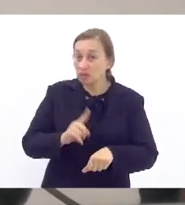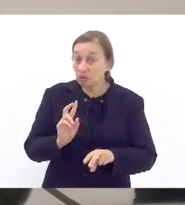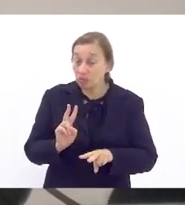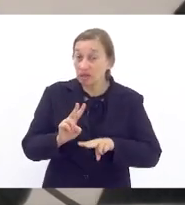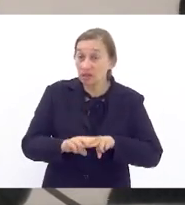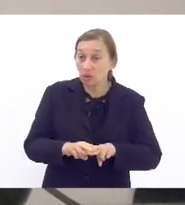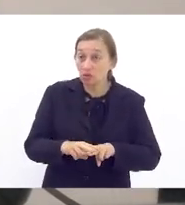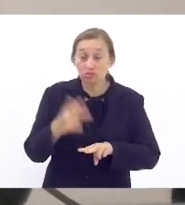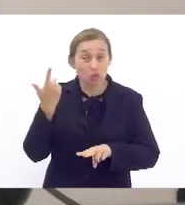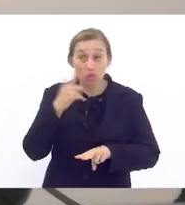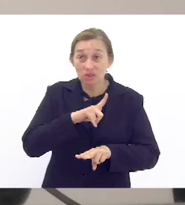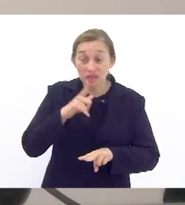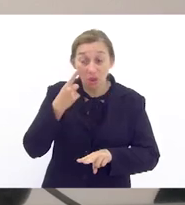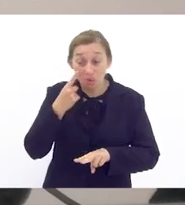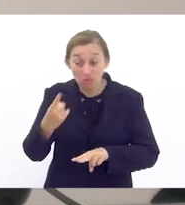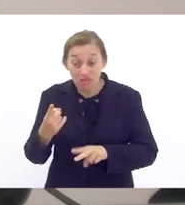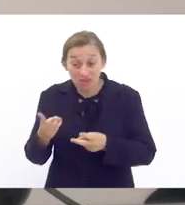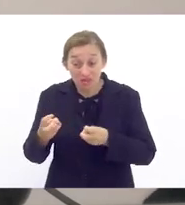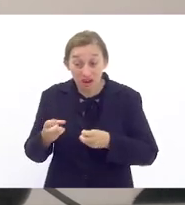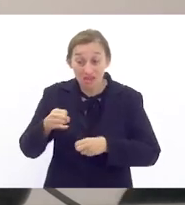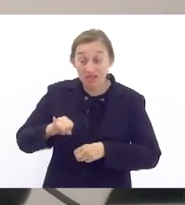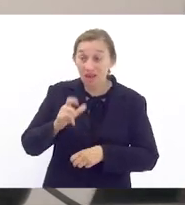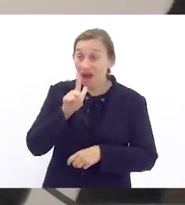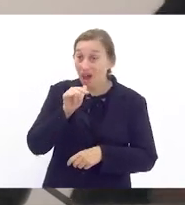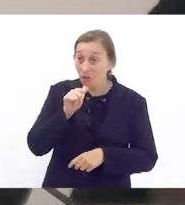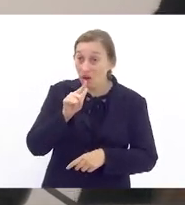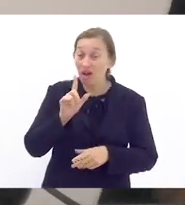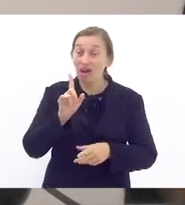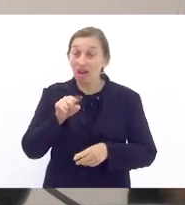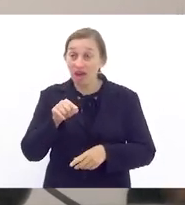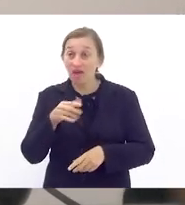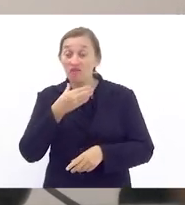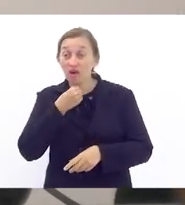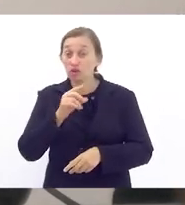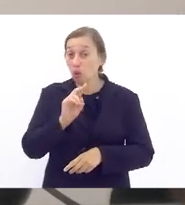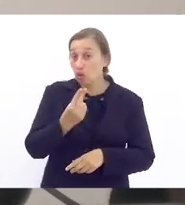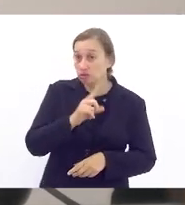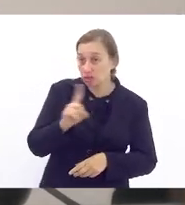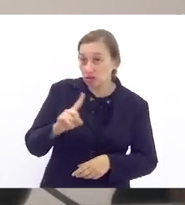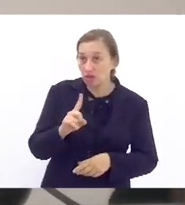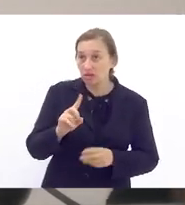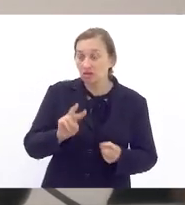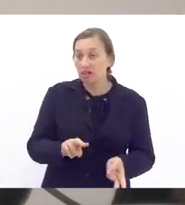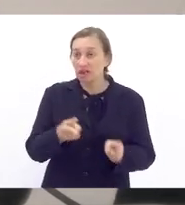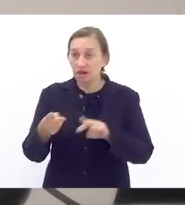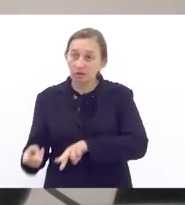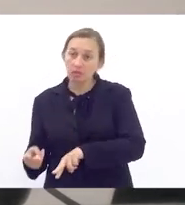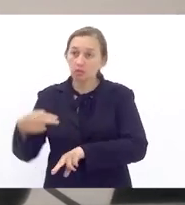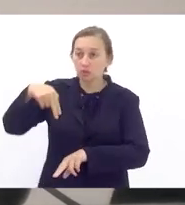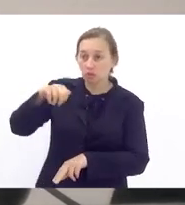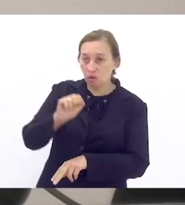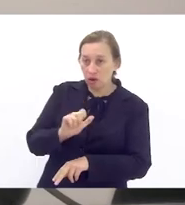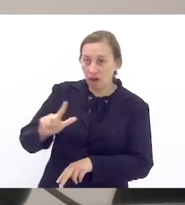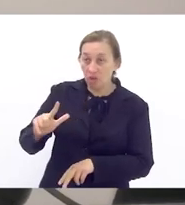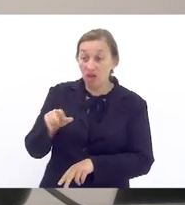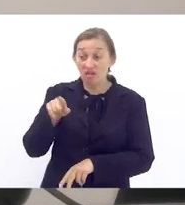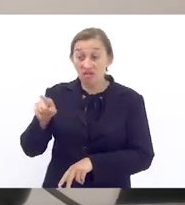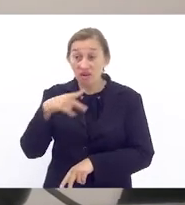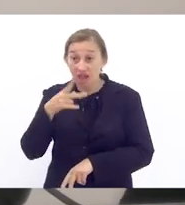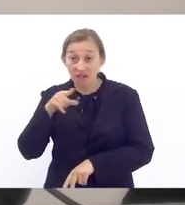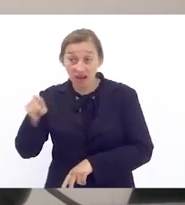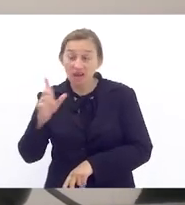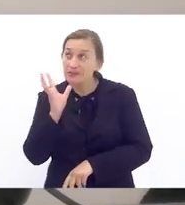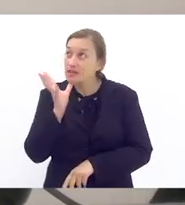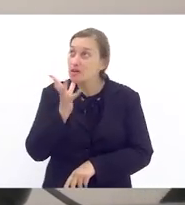ela verificar se a água é ou não, porque vai encaminhado para o Noel Nutz. Eles falaram que lá